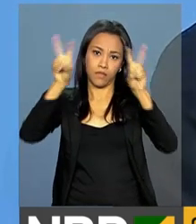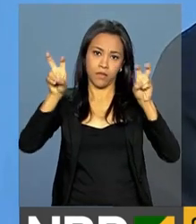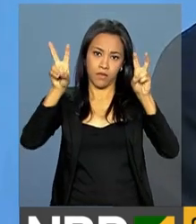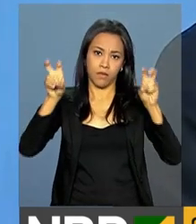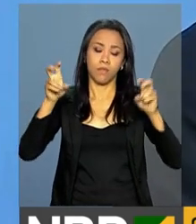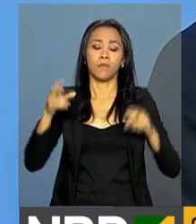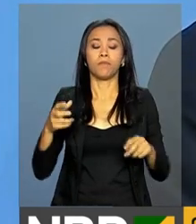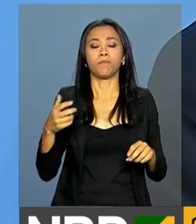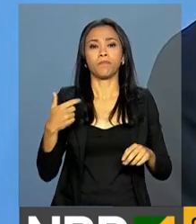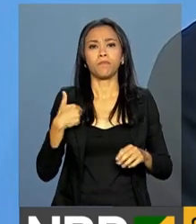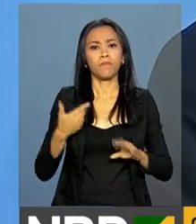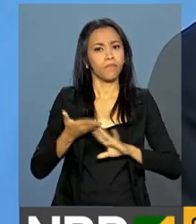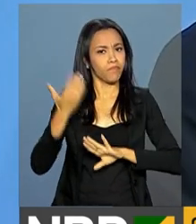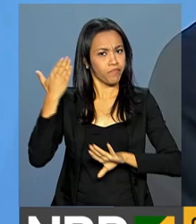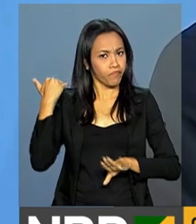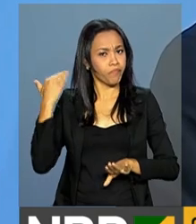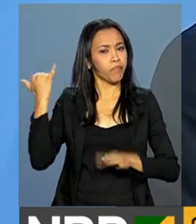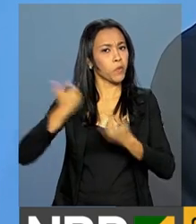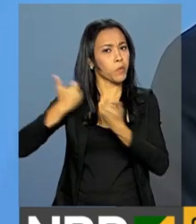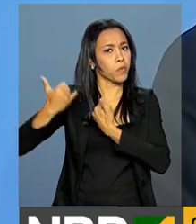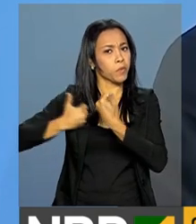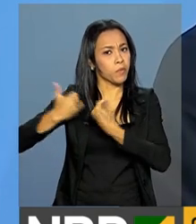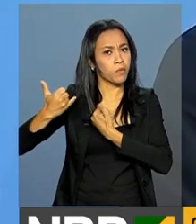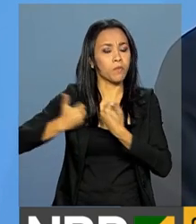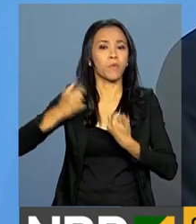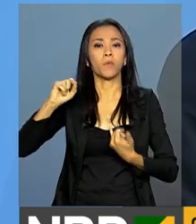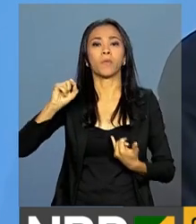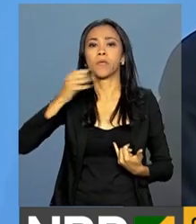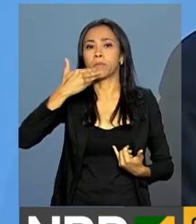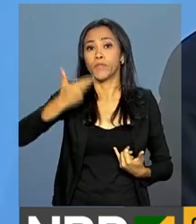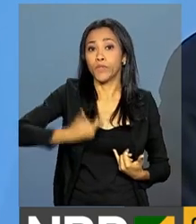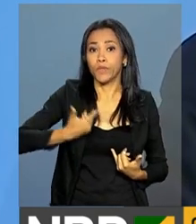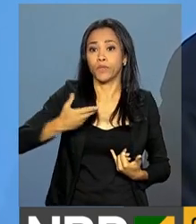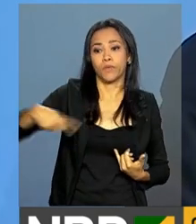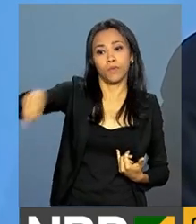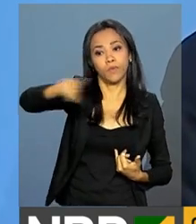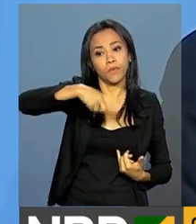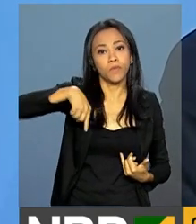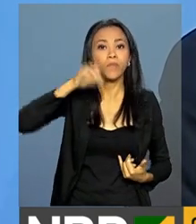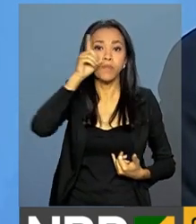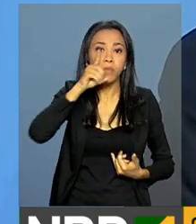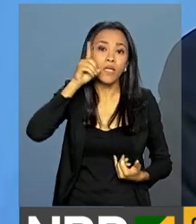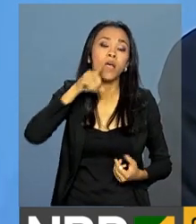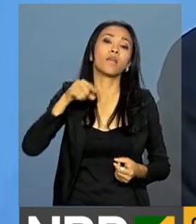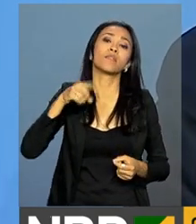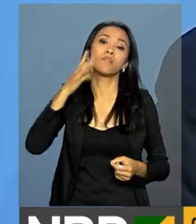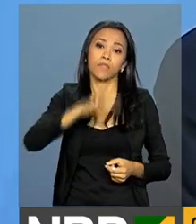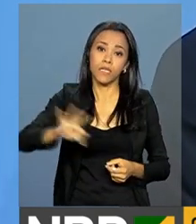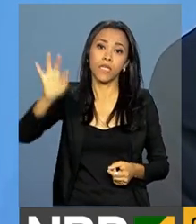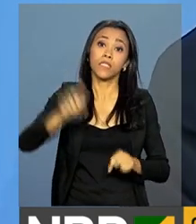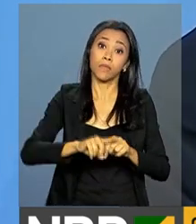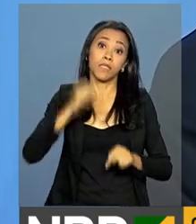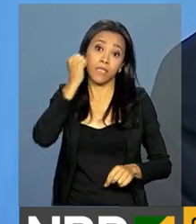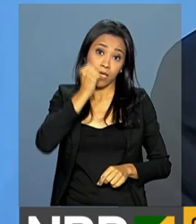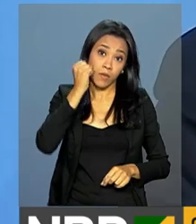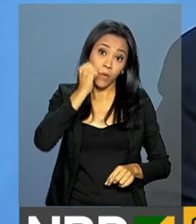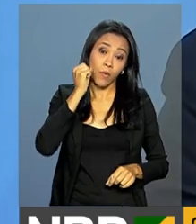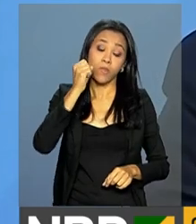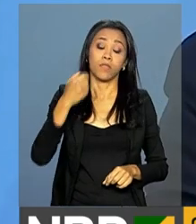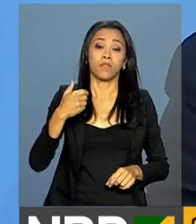tive notícia do trabalho extraordinário, do pleito que os senhores deputados federais, senadores, faziam em relação